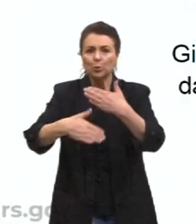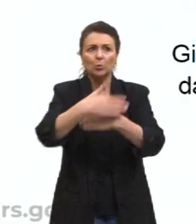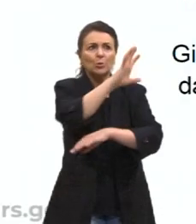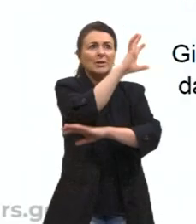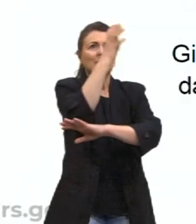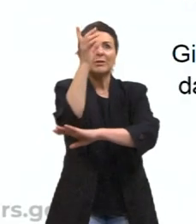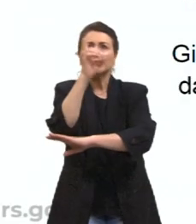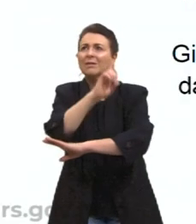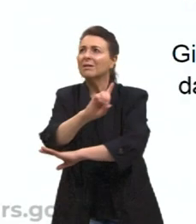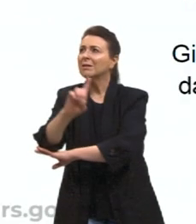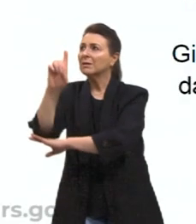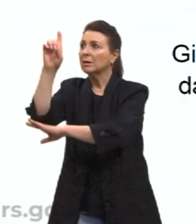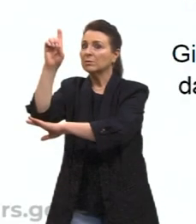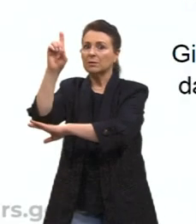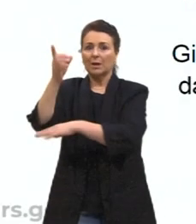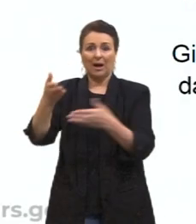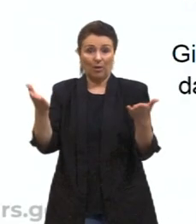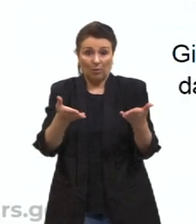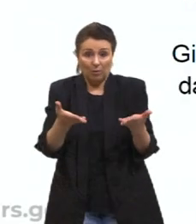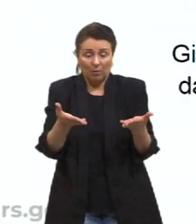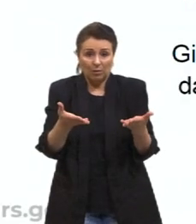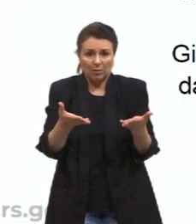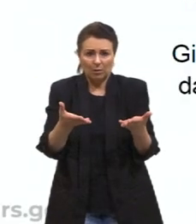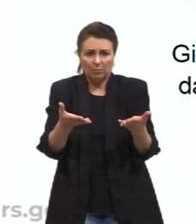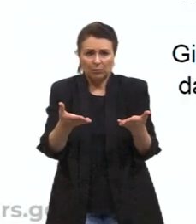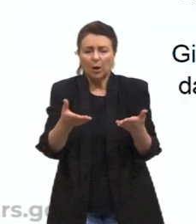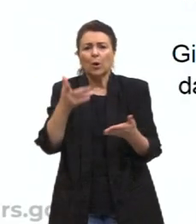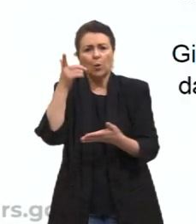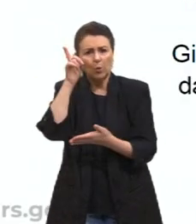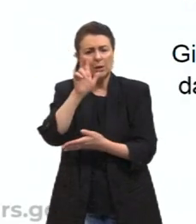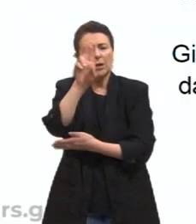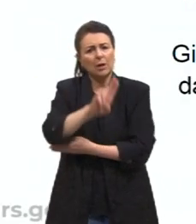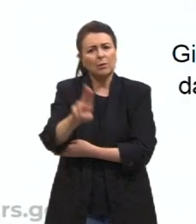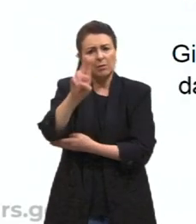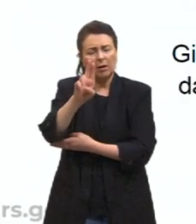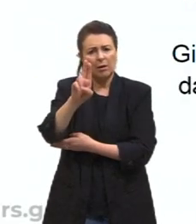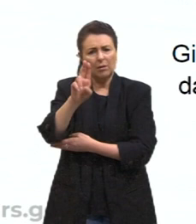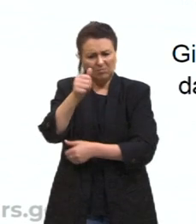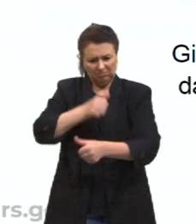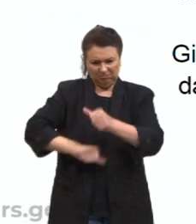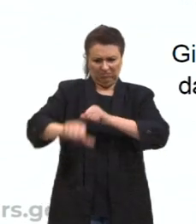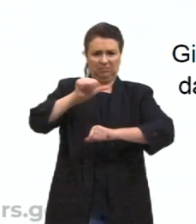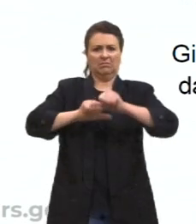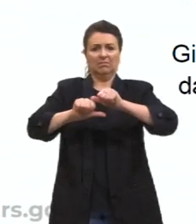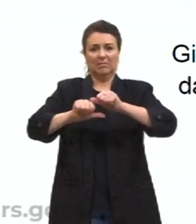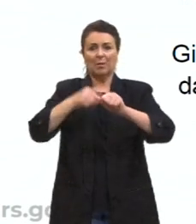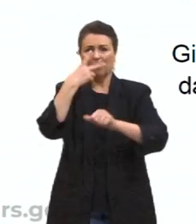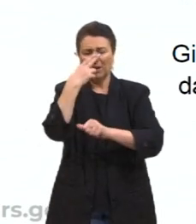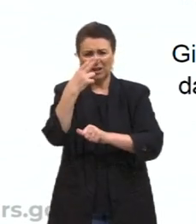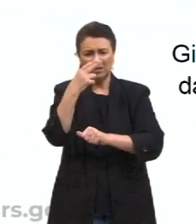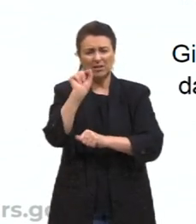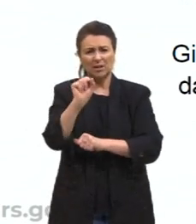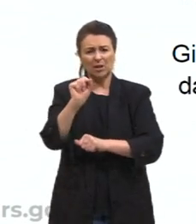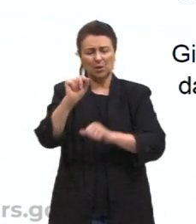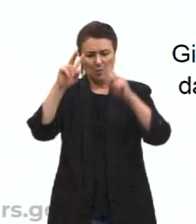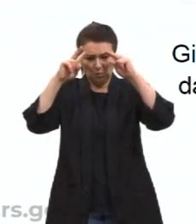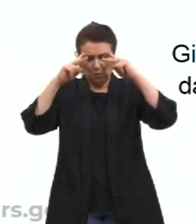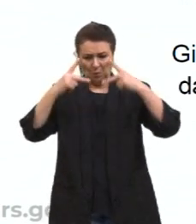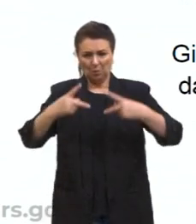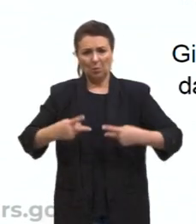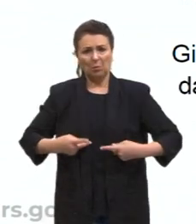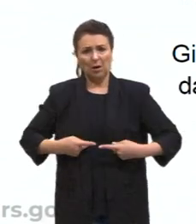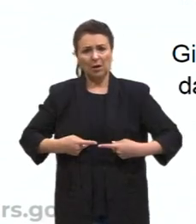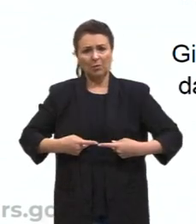domesticar a natureza e essa situação parece que se inverte né Parece que os seres humanos se colocam numa posição de